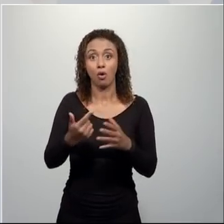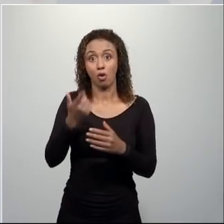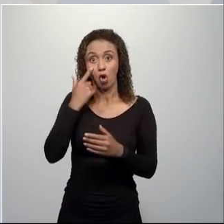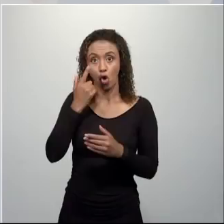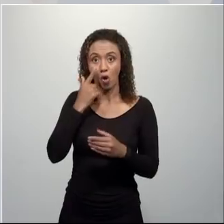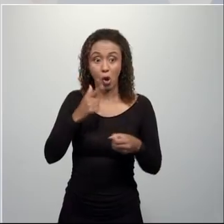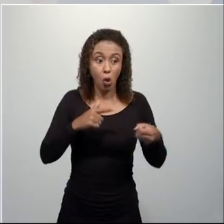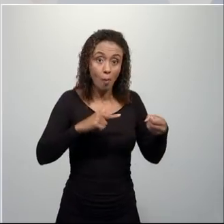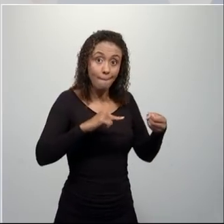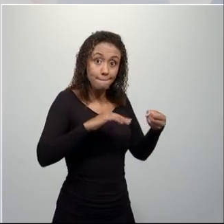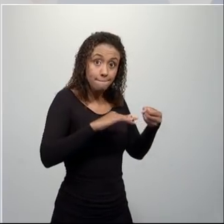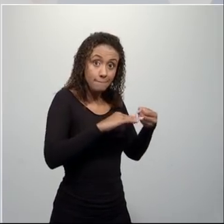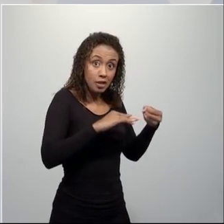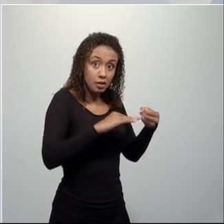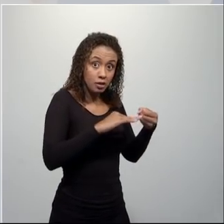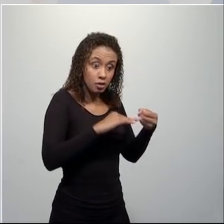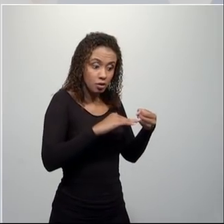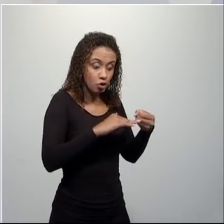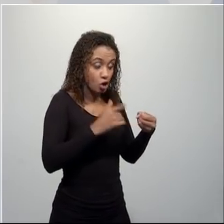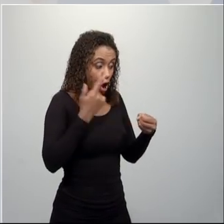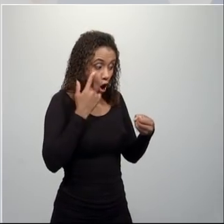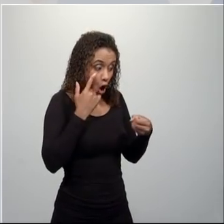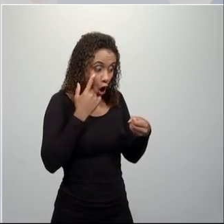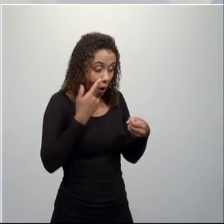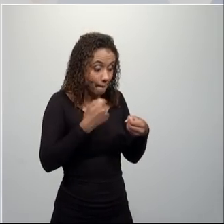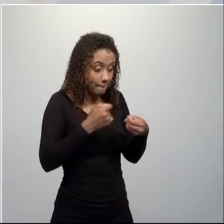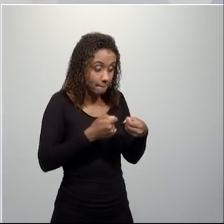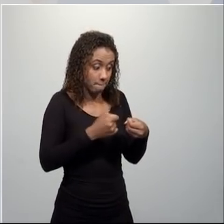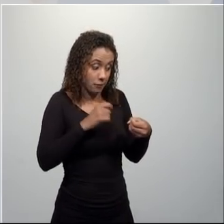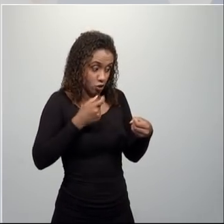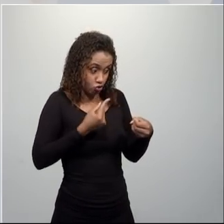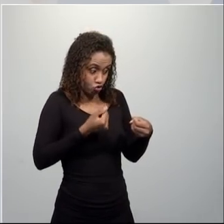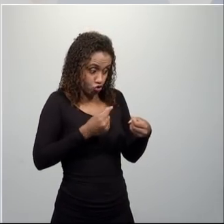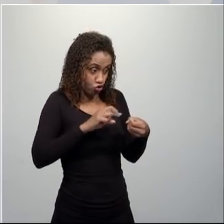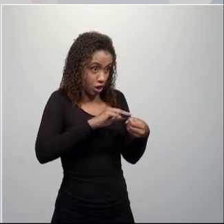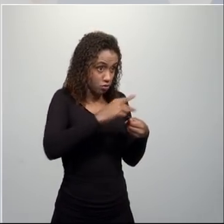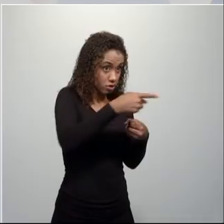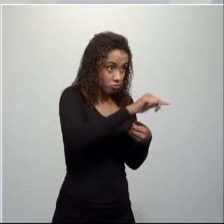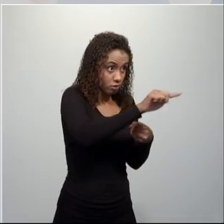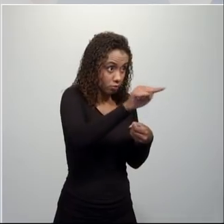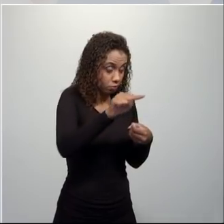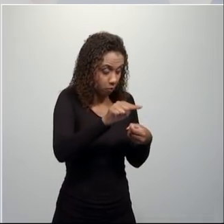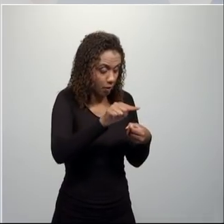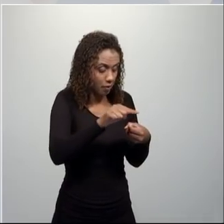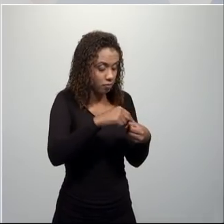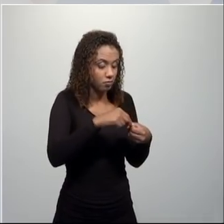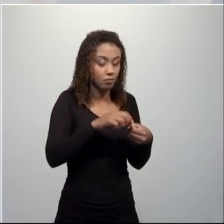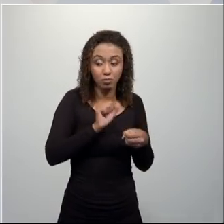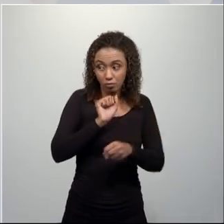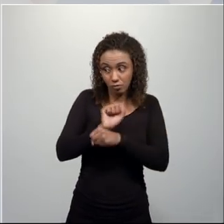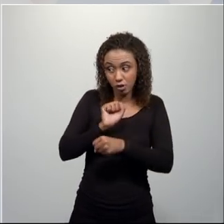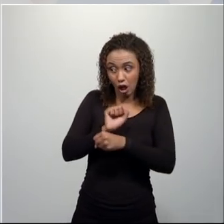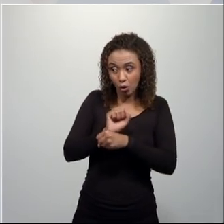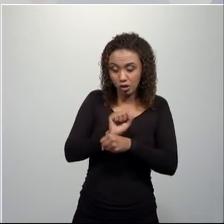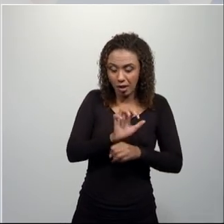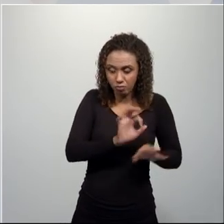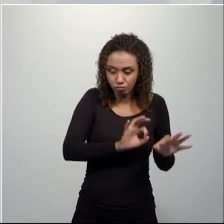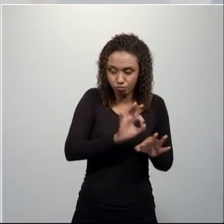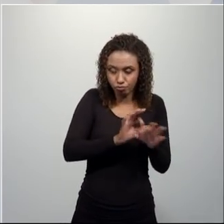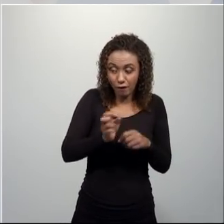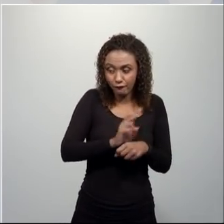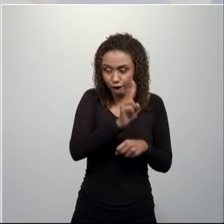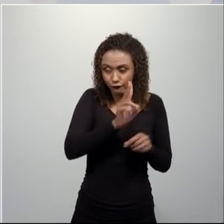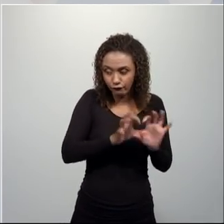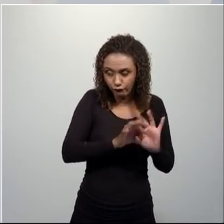transações ainda não validados precisa ser validada na rede ele avisa todo mundo office uma transação então ele avisa que quem ele conhece